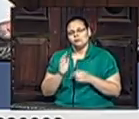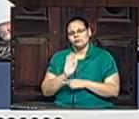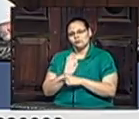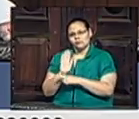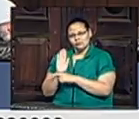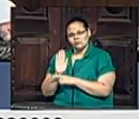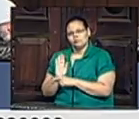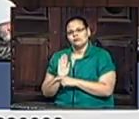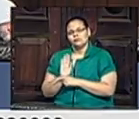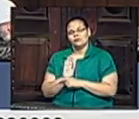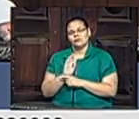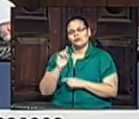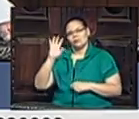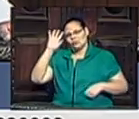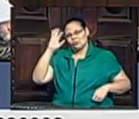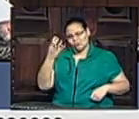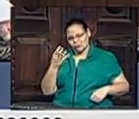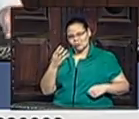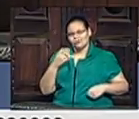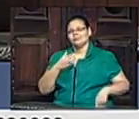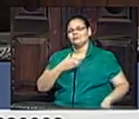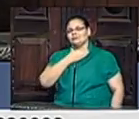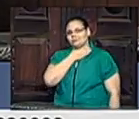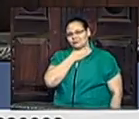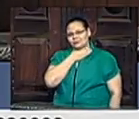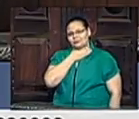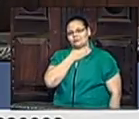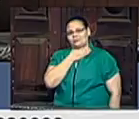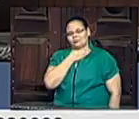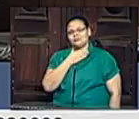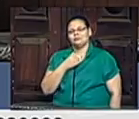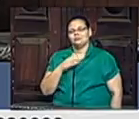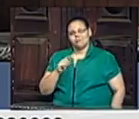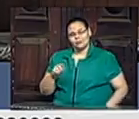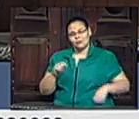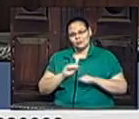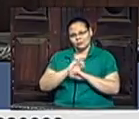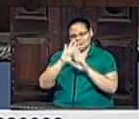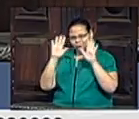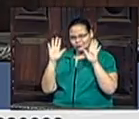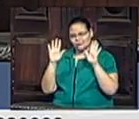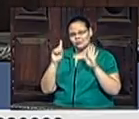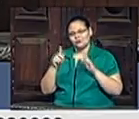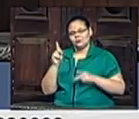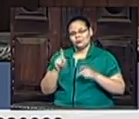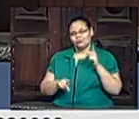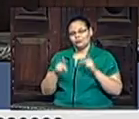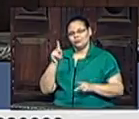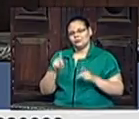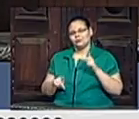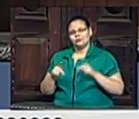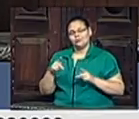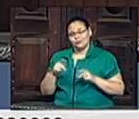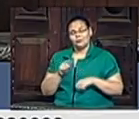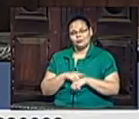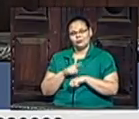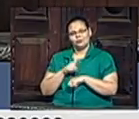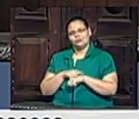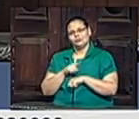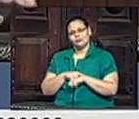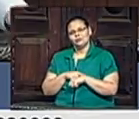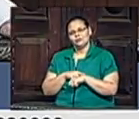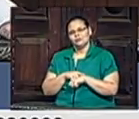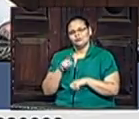mais efetiva para a solução dessa crise e deixar isso bem claro para a população, e a partir do momento que